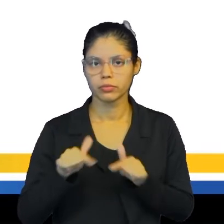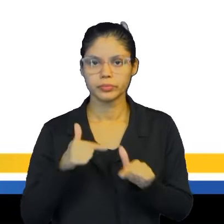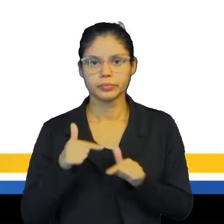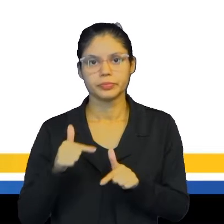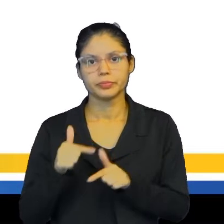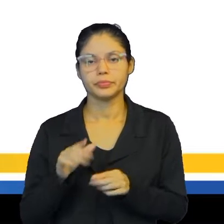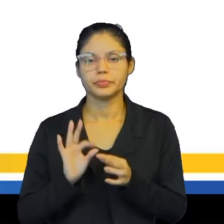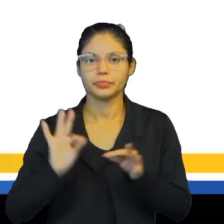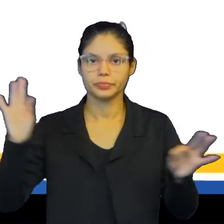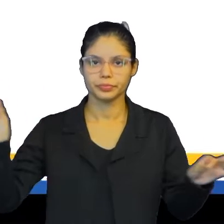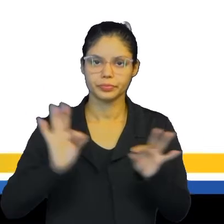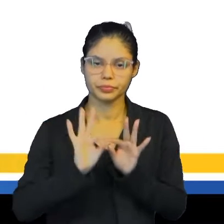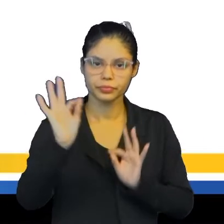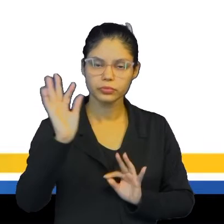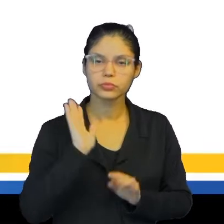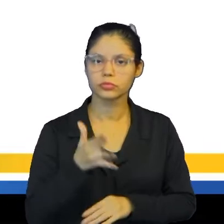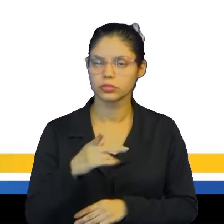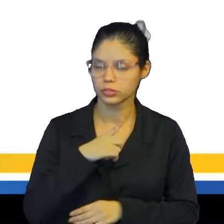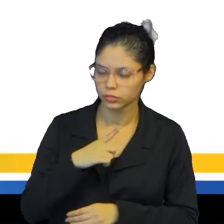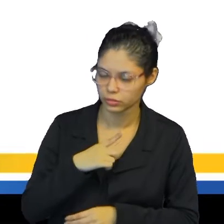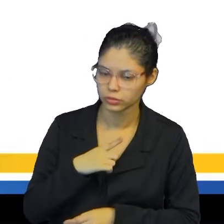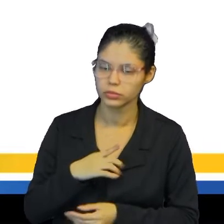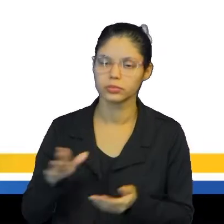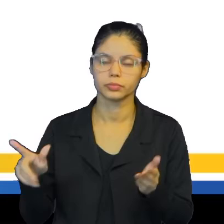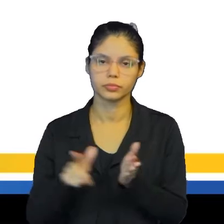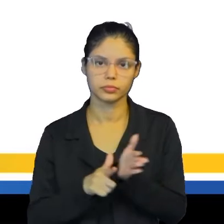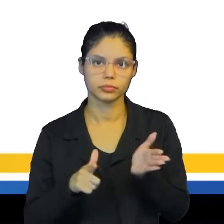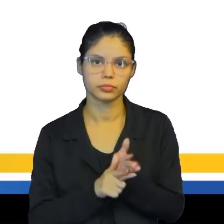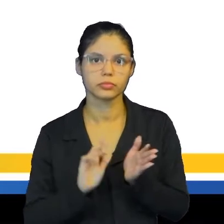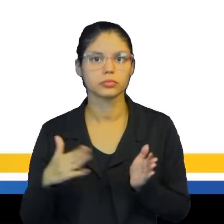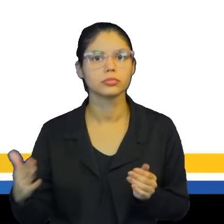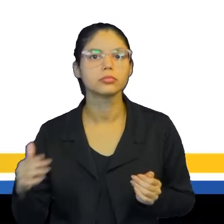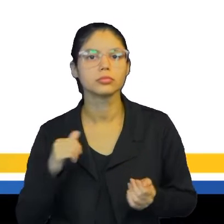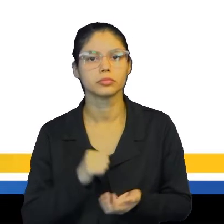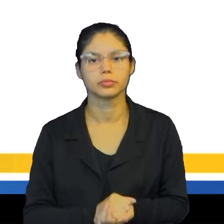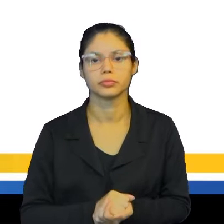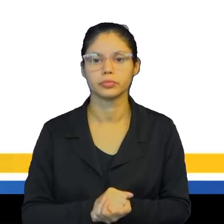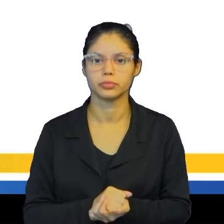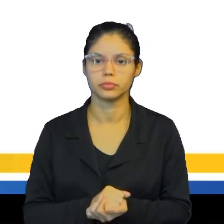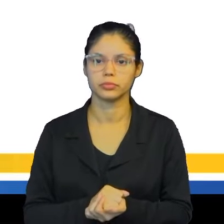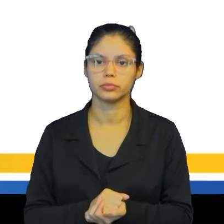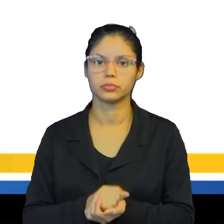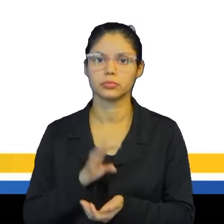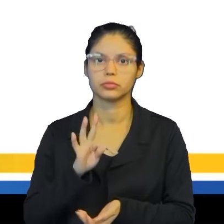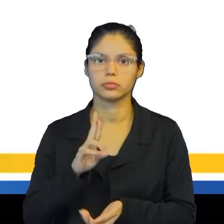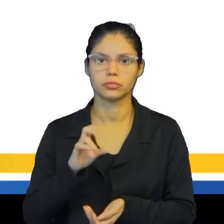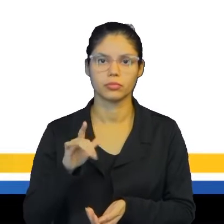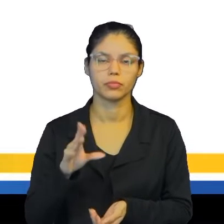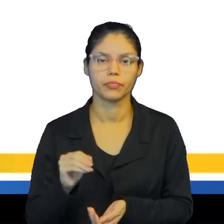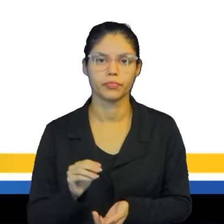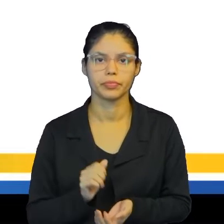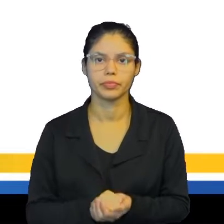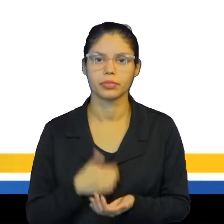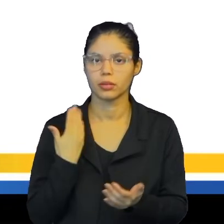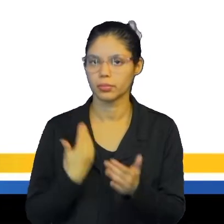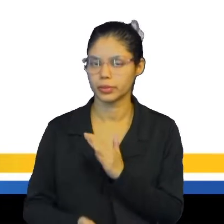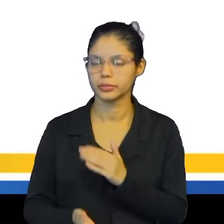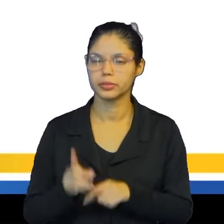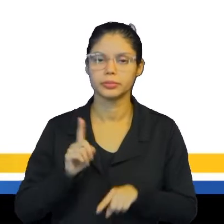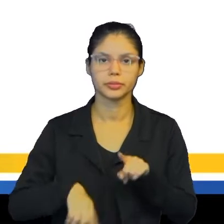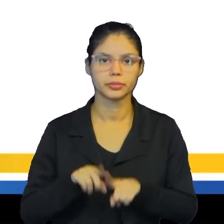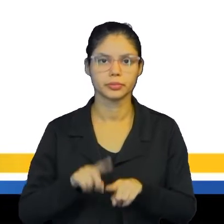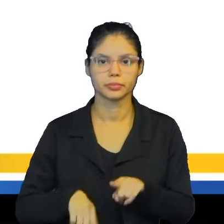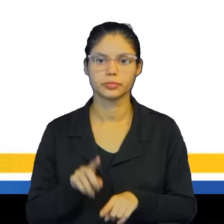trabalhar com as medidas que você já tirou no papel, quando você vai trabalhar com o tecido, você não vai perder